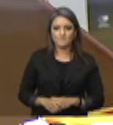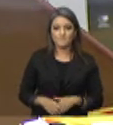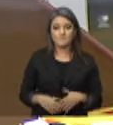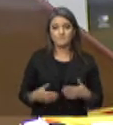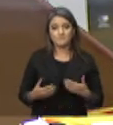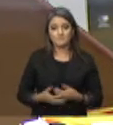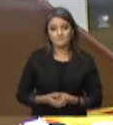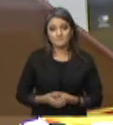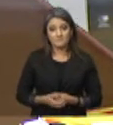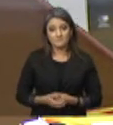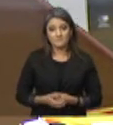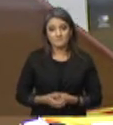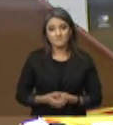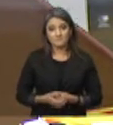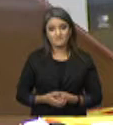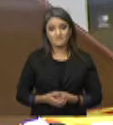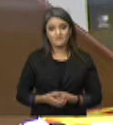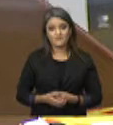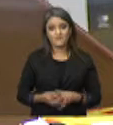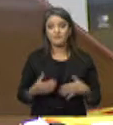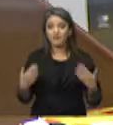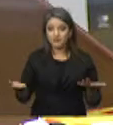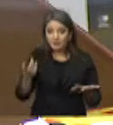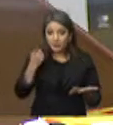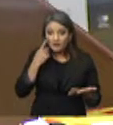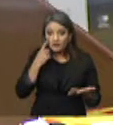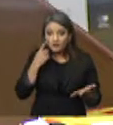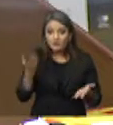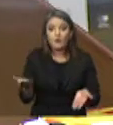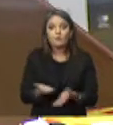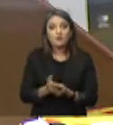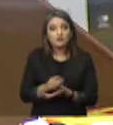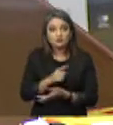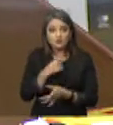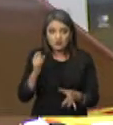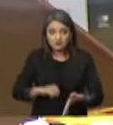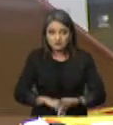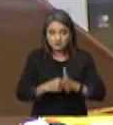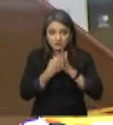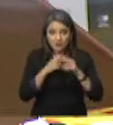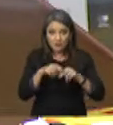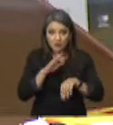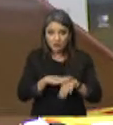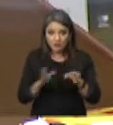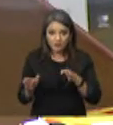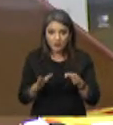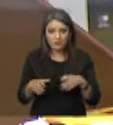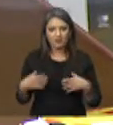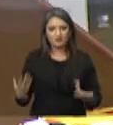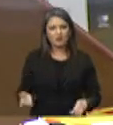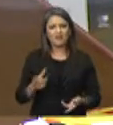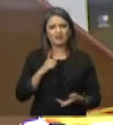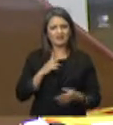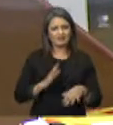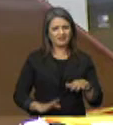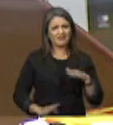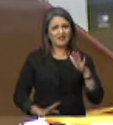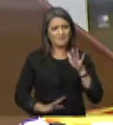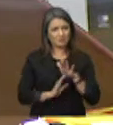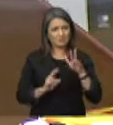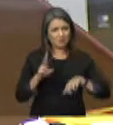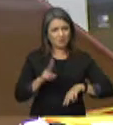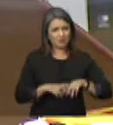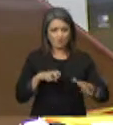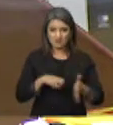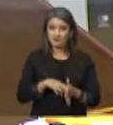veria ação ser extinta por prescrição da pretensão punitiva para que se tenha uma ideia tem pena máxima de 12